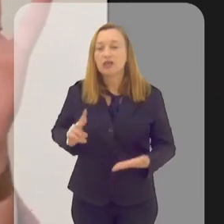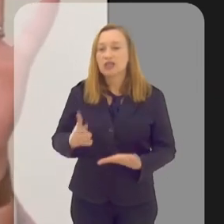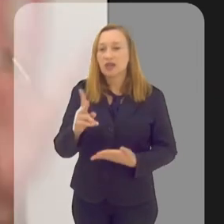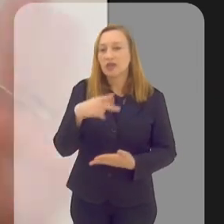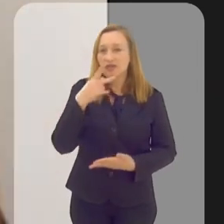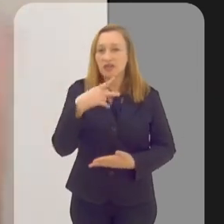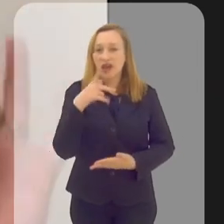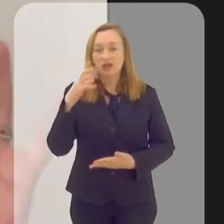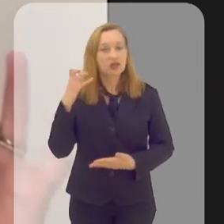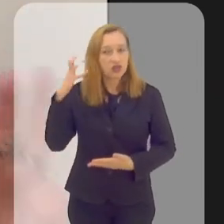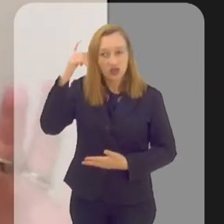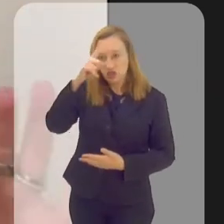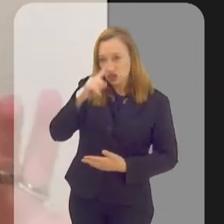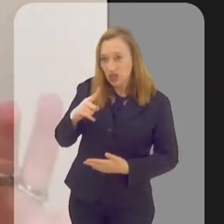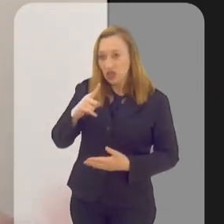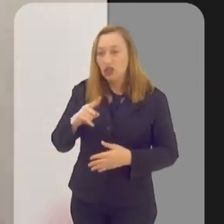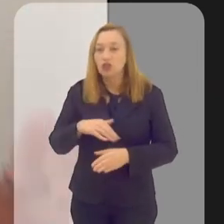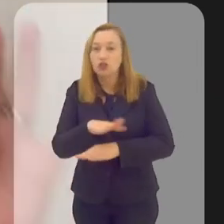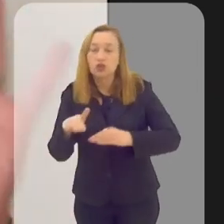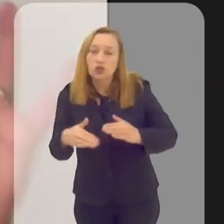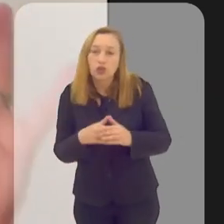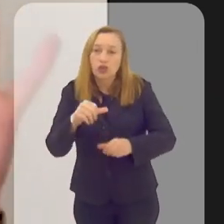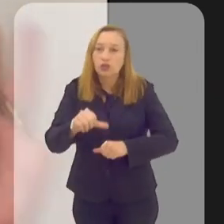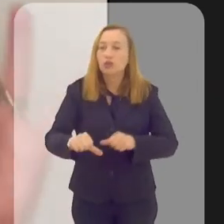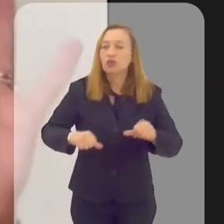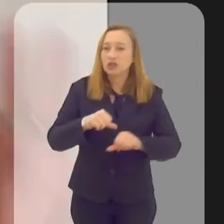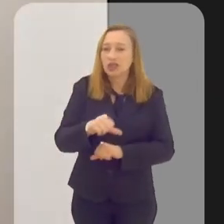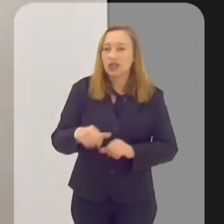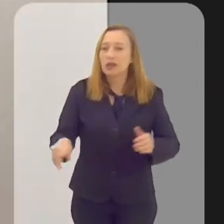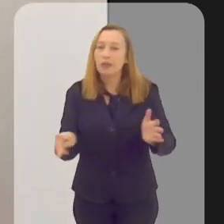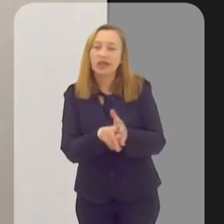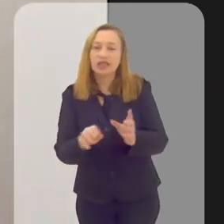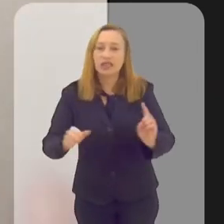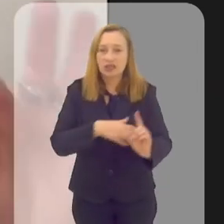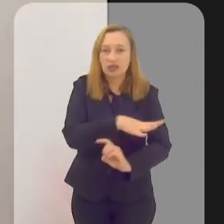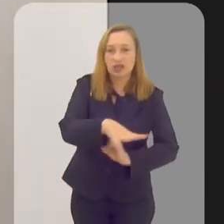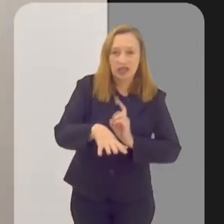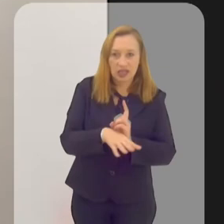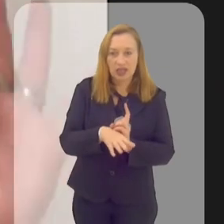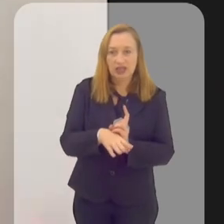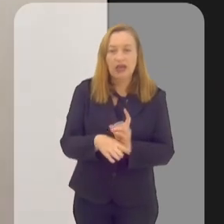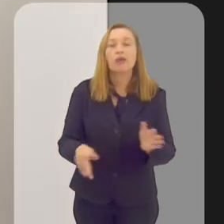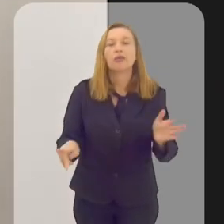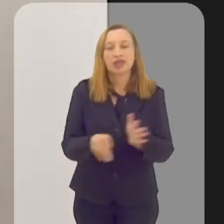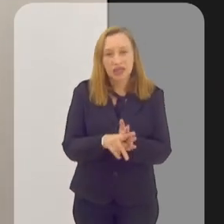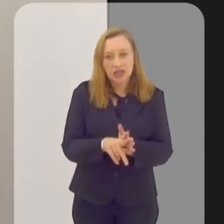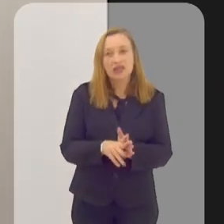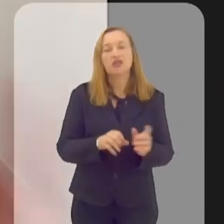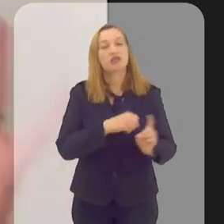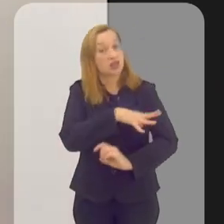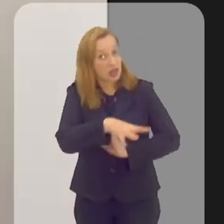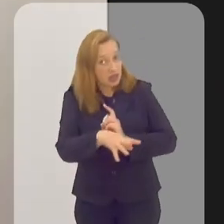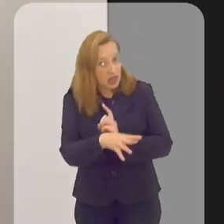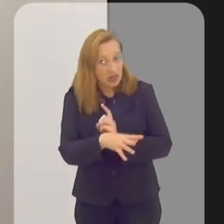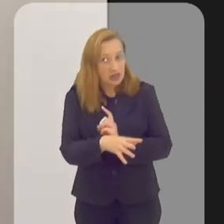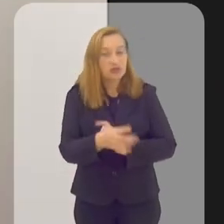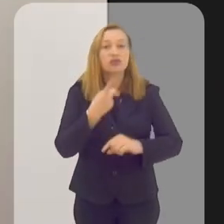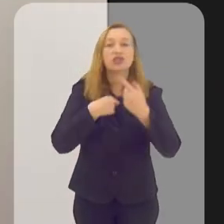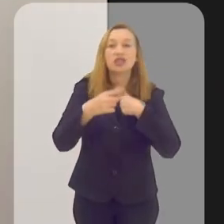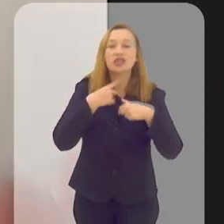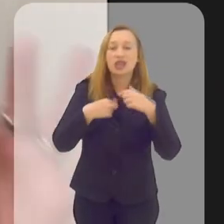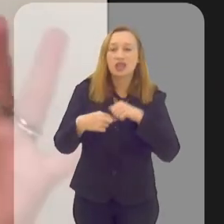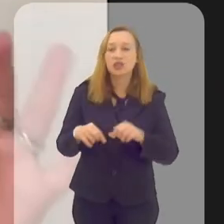alerta para isso. Então, eu sempre digo o seguinte, Geisa: toda grande mudança vem da sociedade, é parte